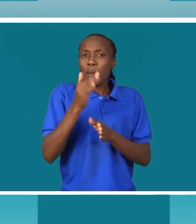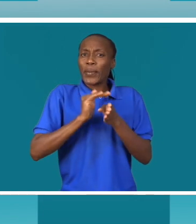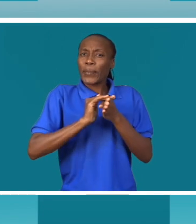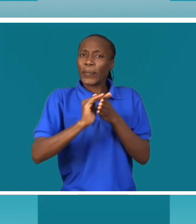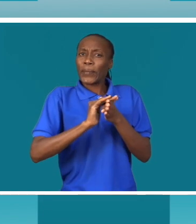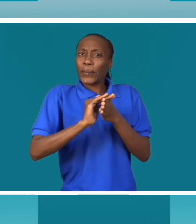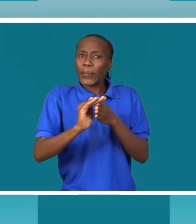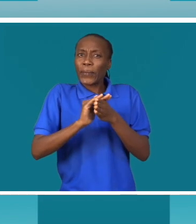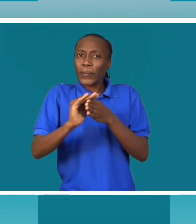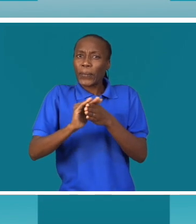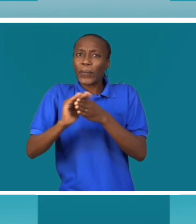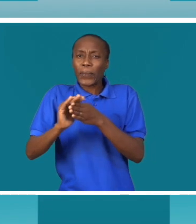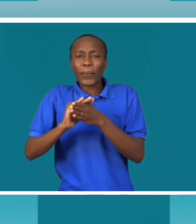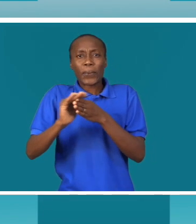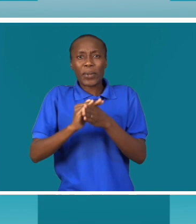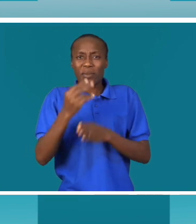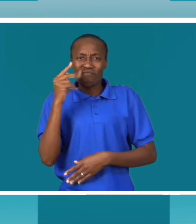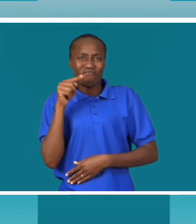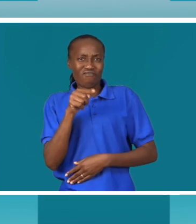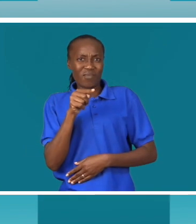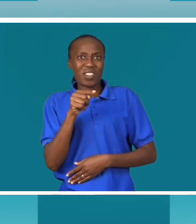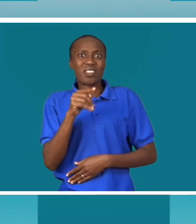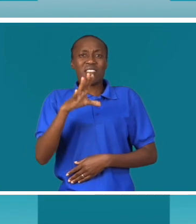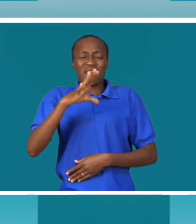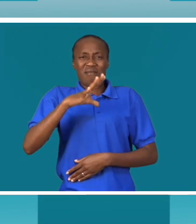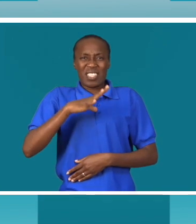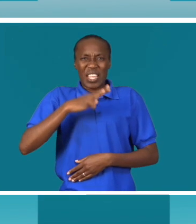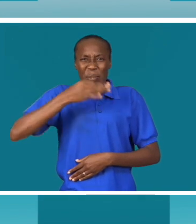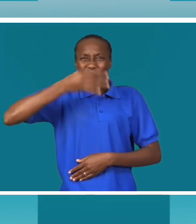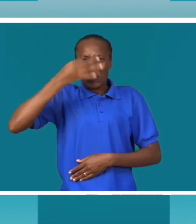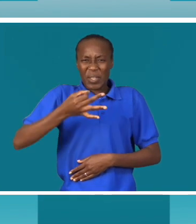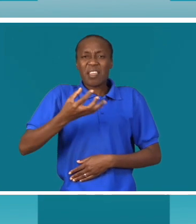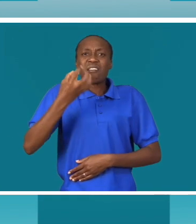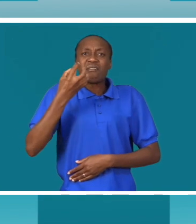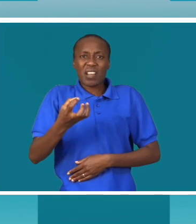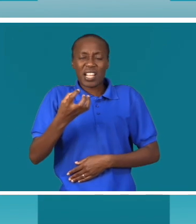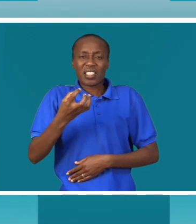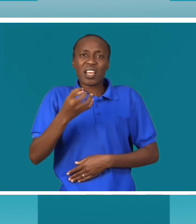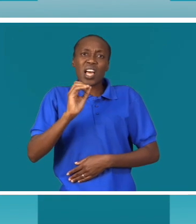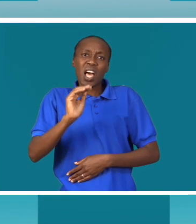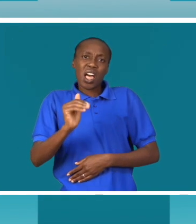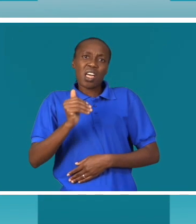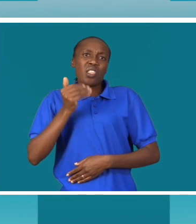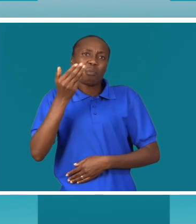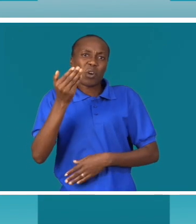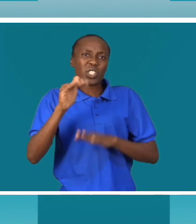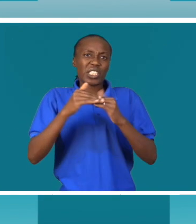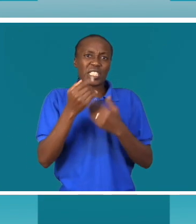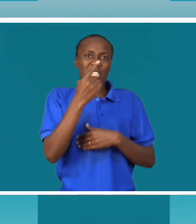cola e deu certo quando decidiu com o dia da mãe faça comemorado a 18